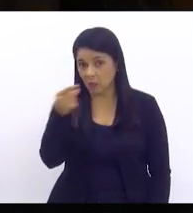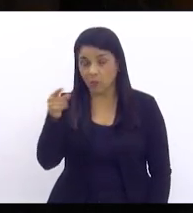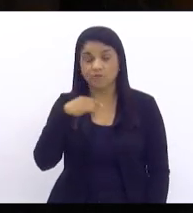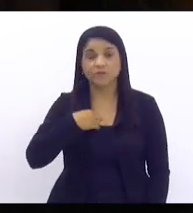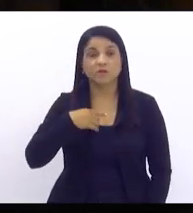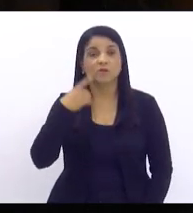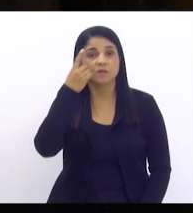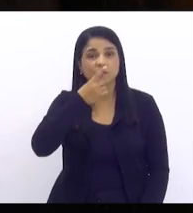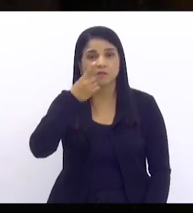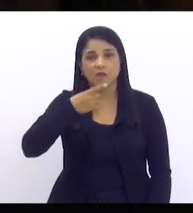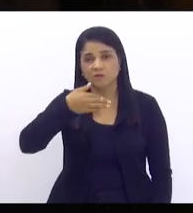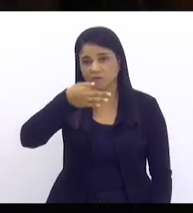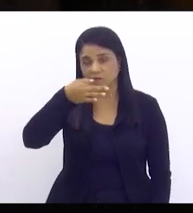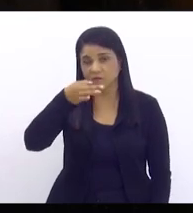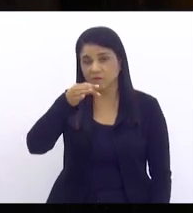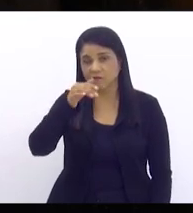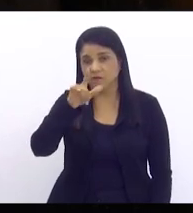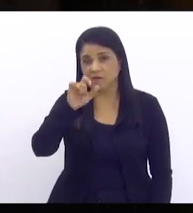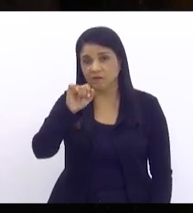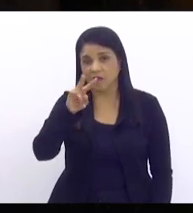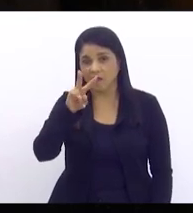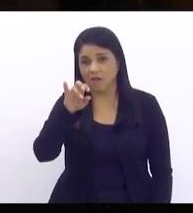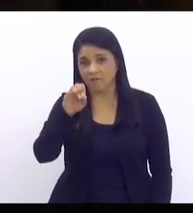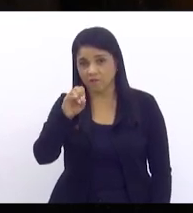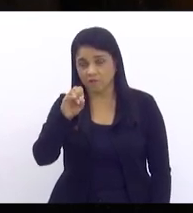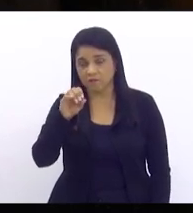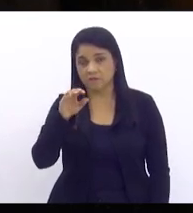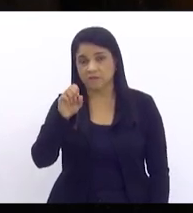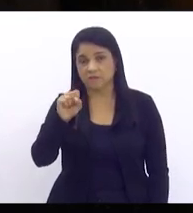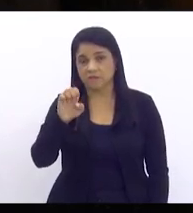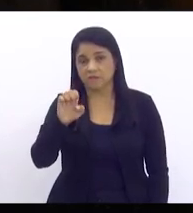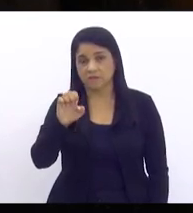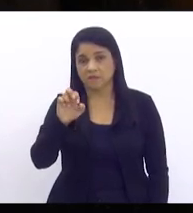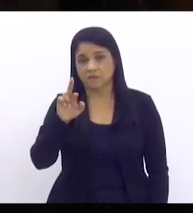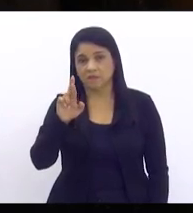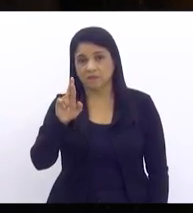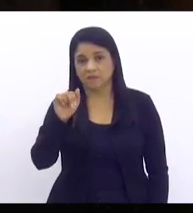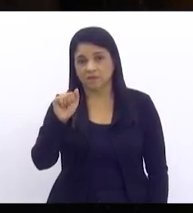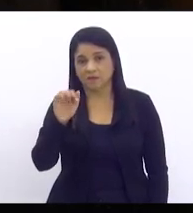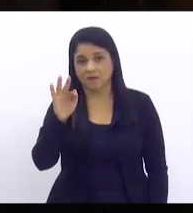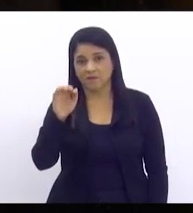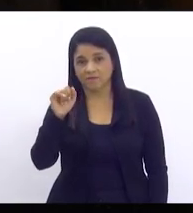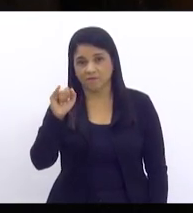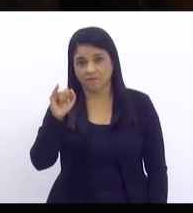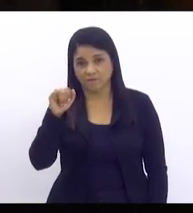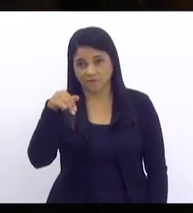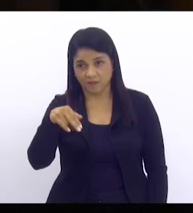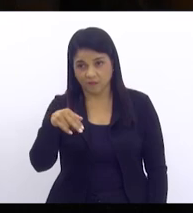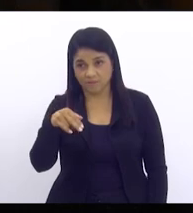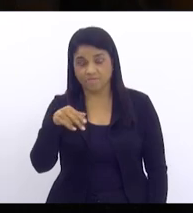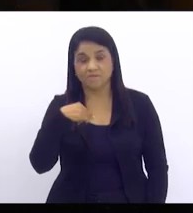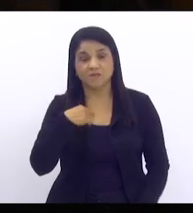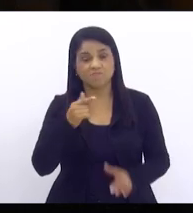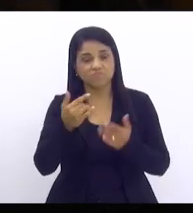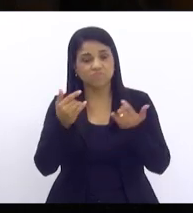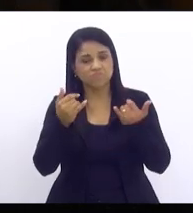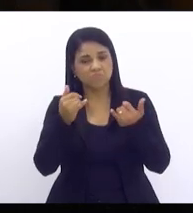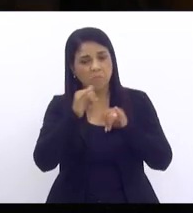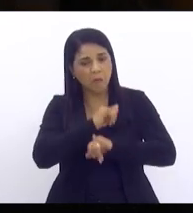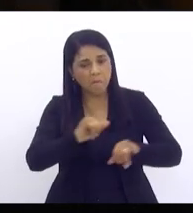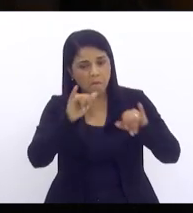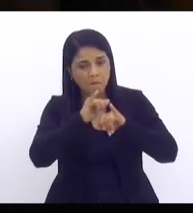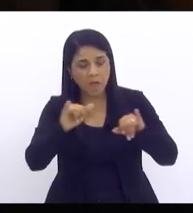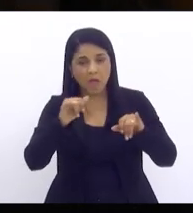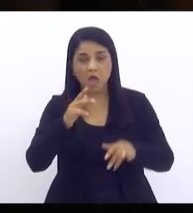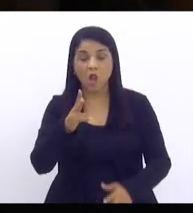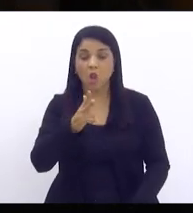forte especialista em educação, leio a seguinte manchete no Estadão: Lula